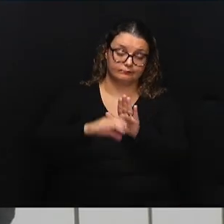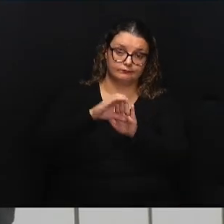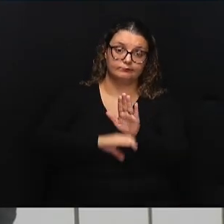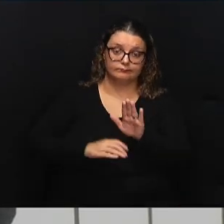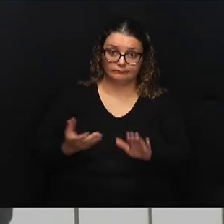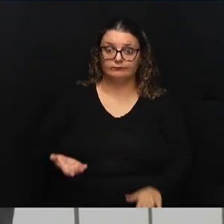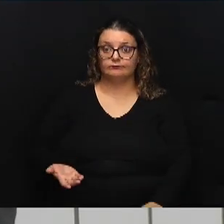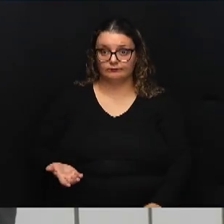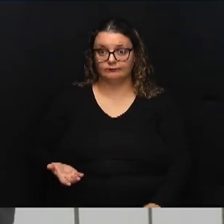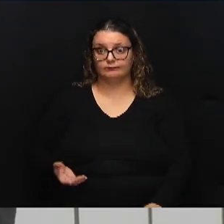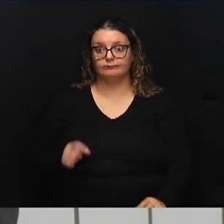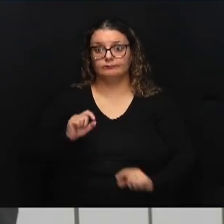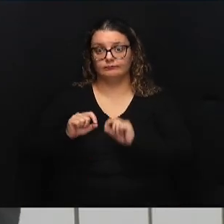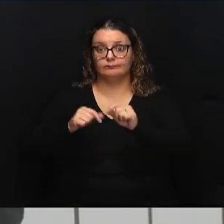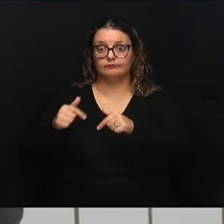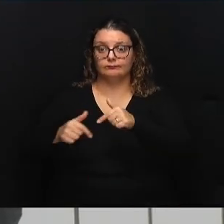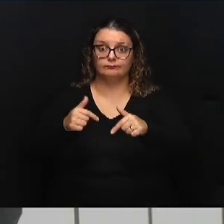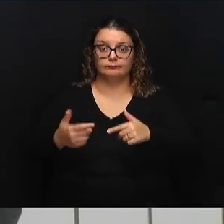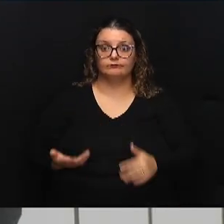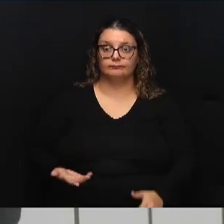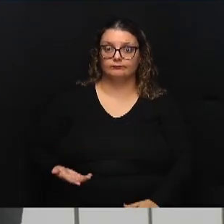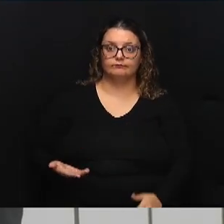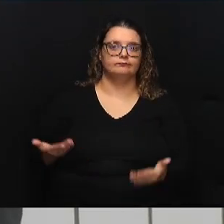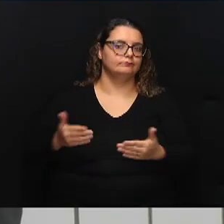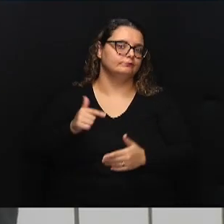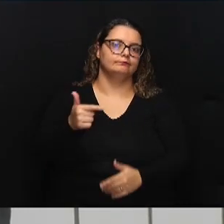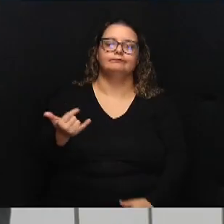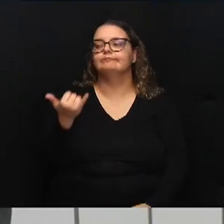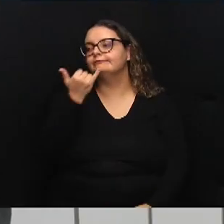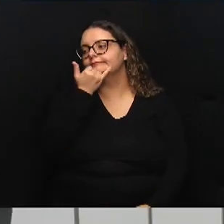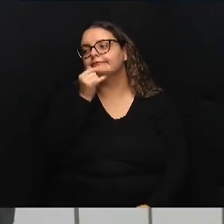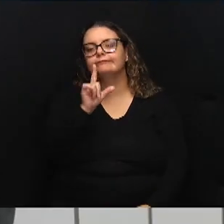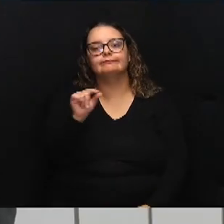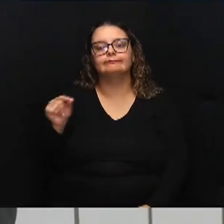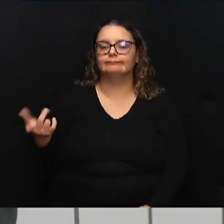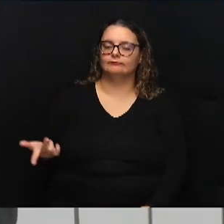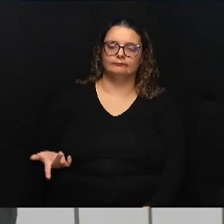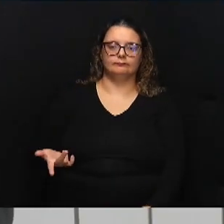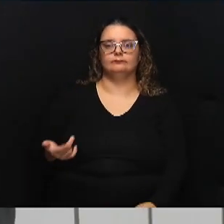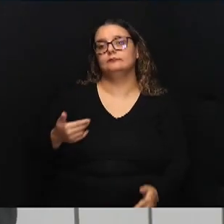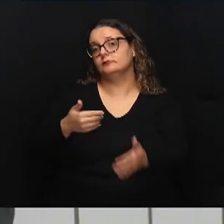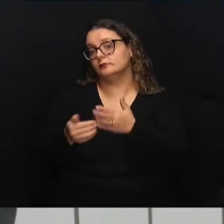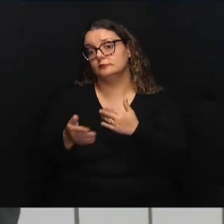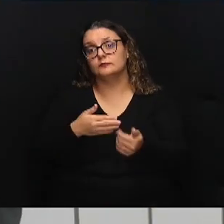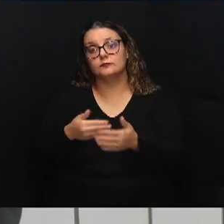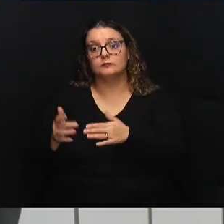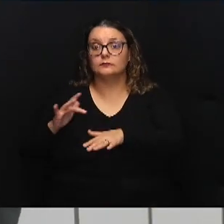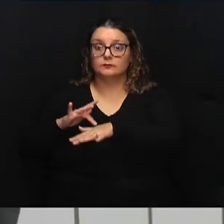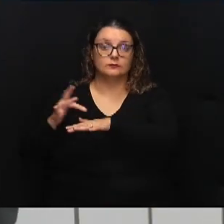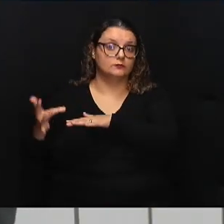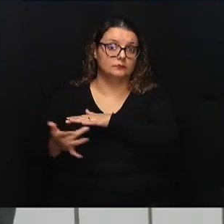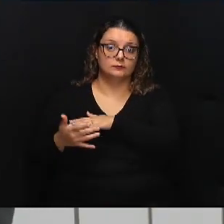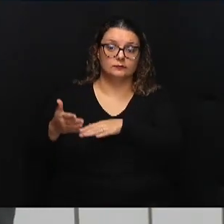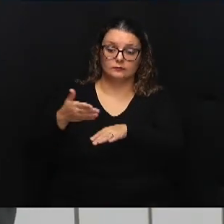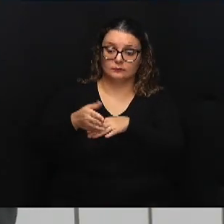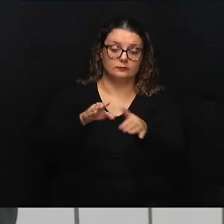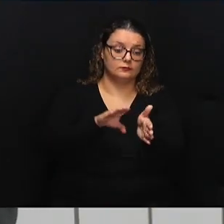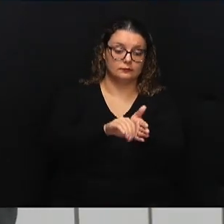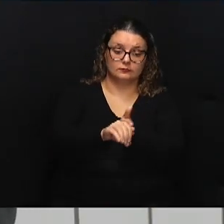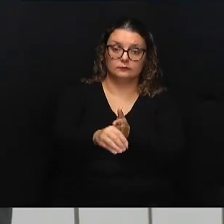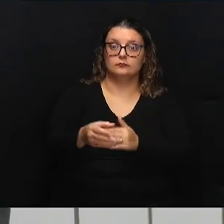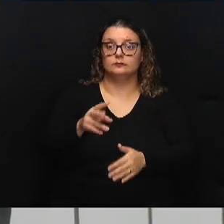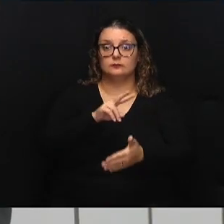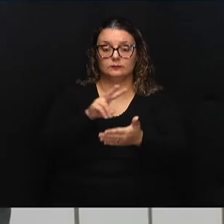está trabalhando, e hoje não tem desculpa, né? Você pode, qualquer mídia que você vai no Google e você